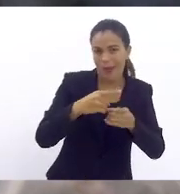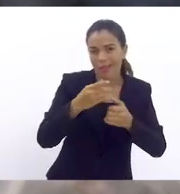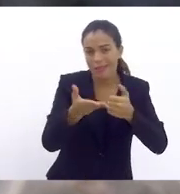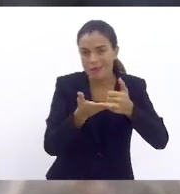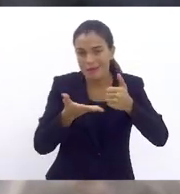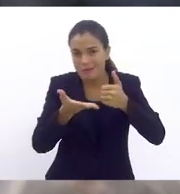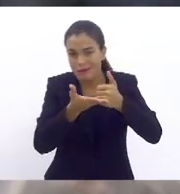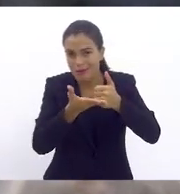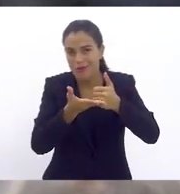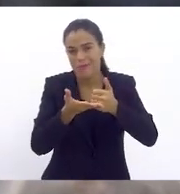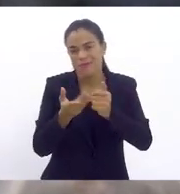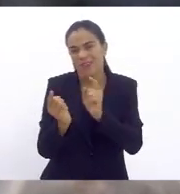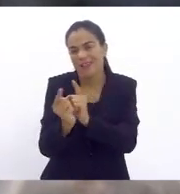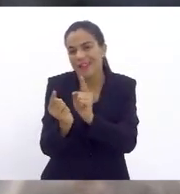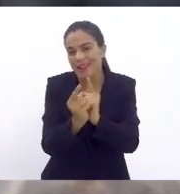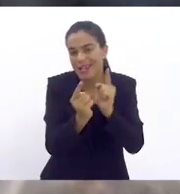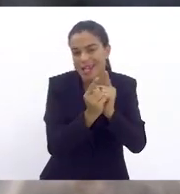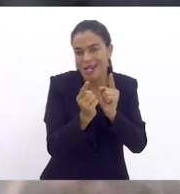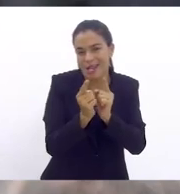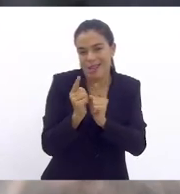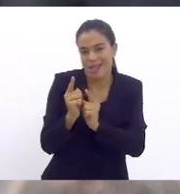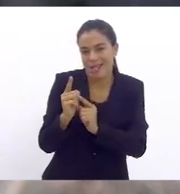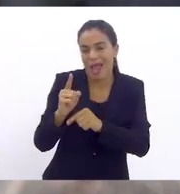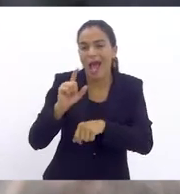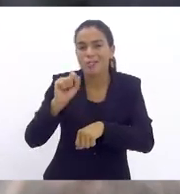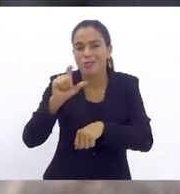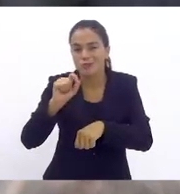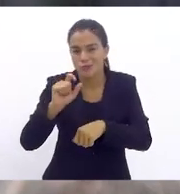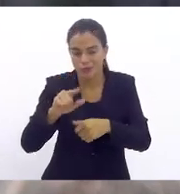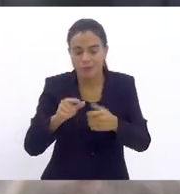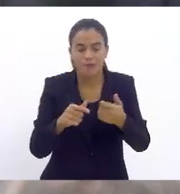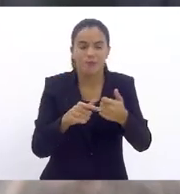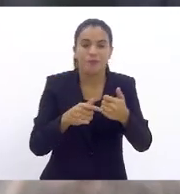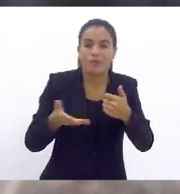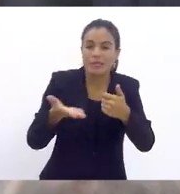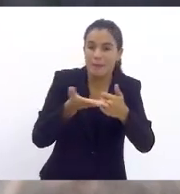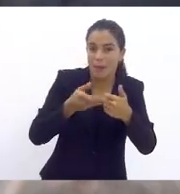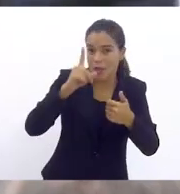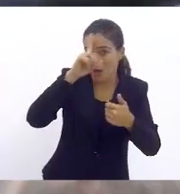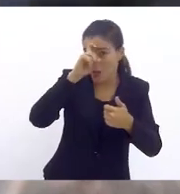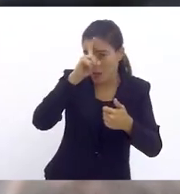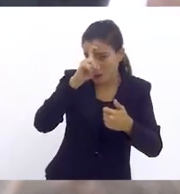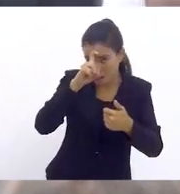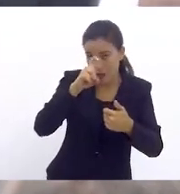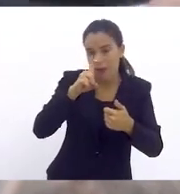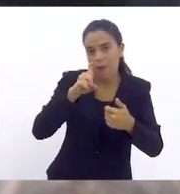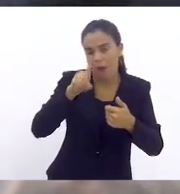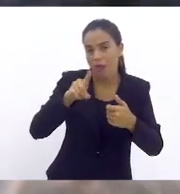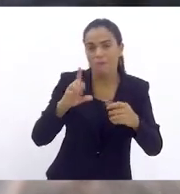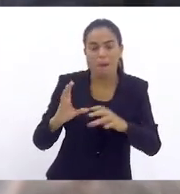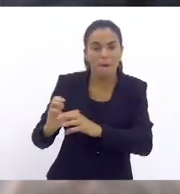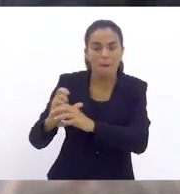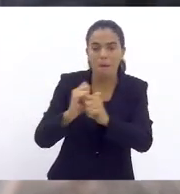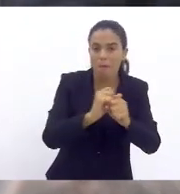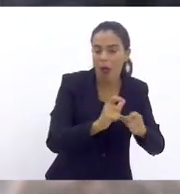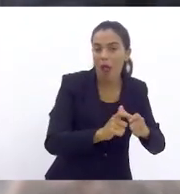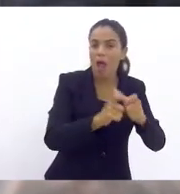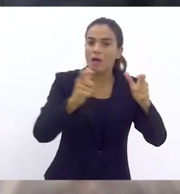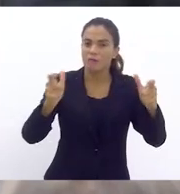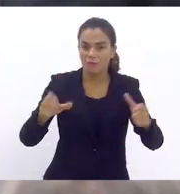policlínicas ambulatórios e hospitais públicos é a maior rede pública Com